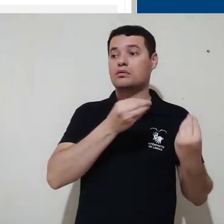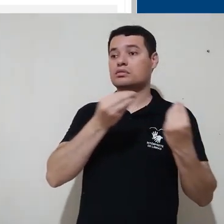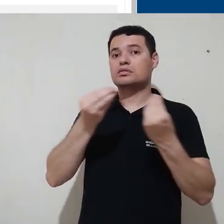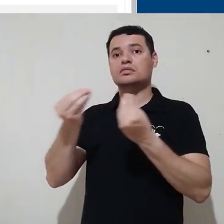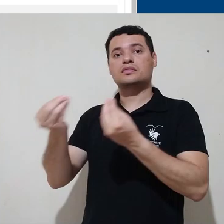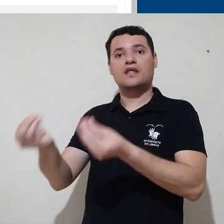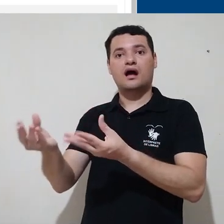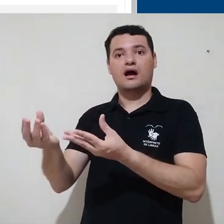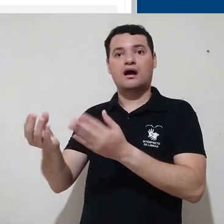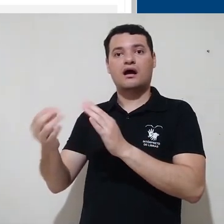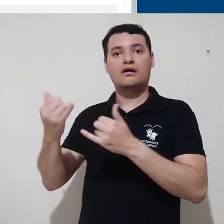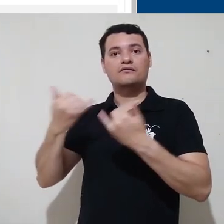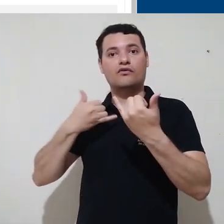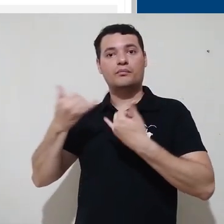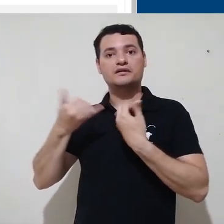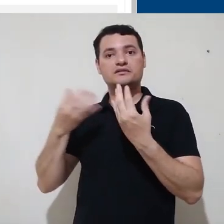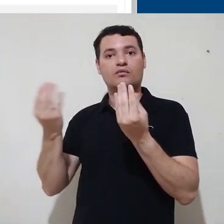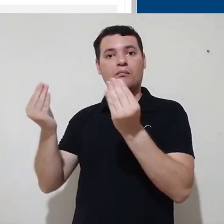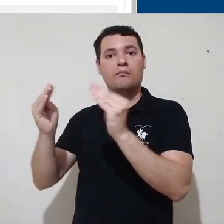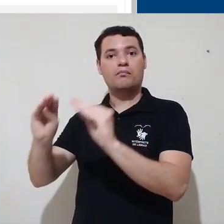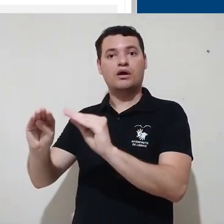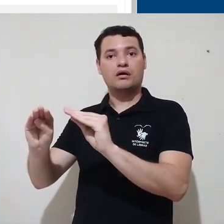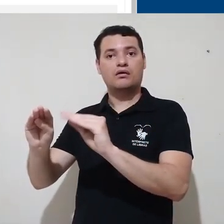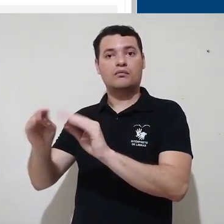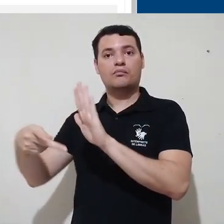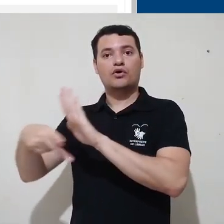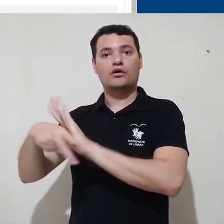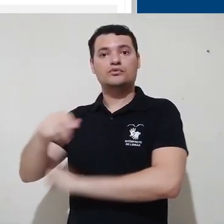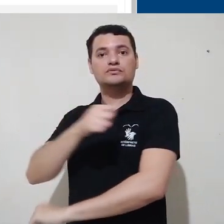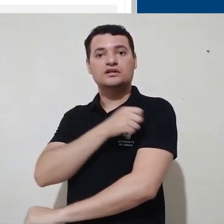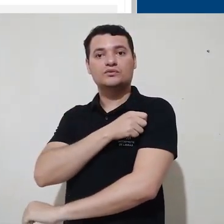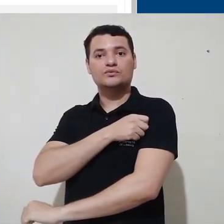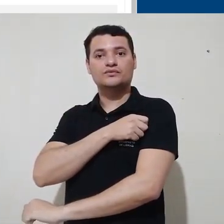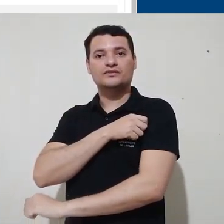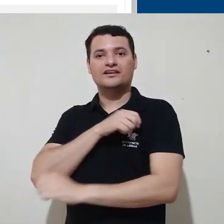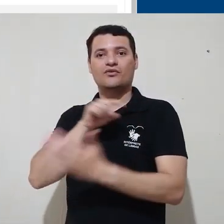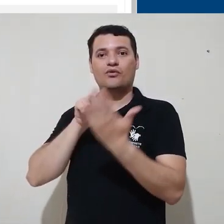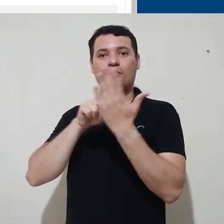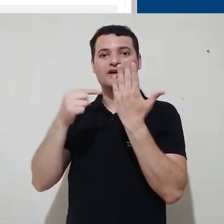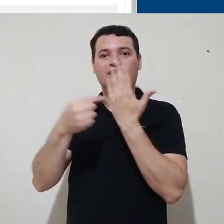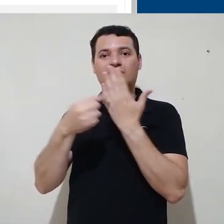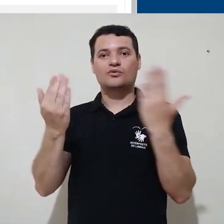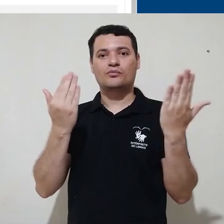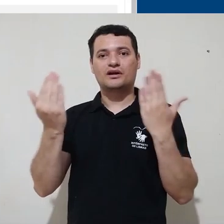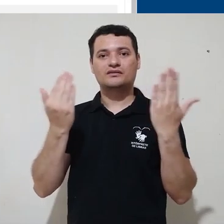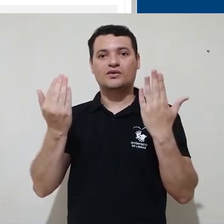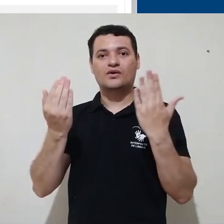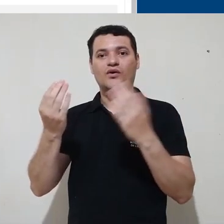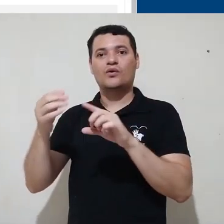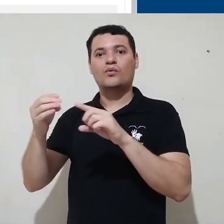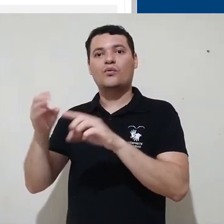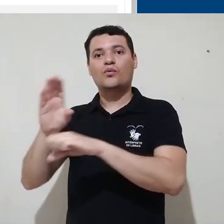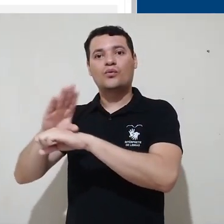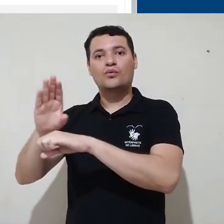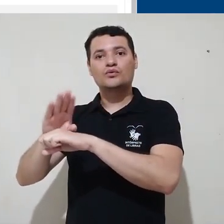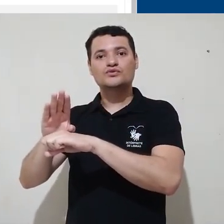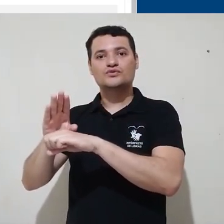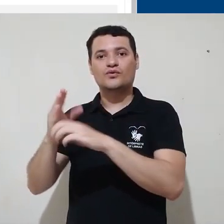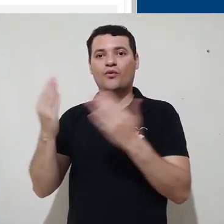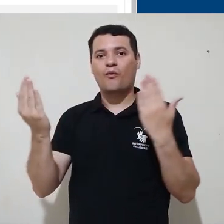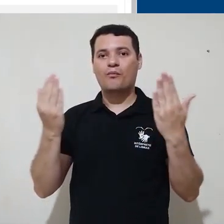professor Vai disponibilizar as informações para os seus alunos uma boa metáfora seria que um curso